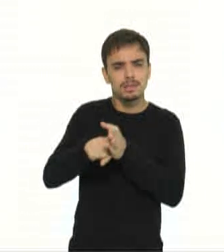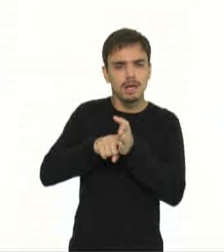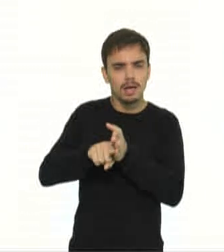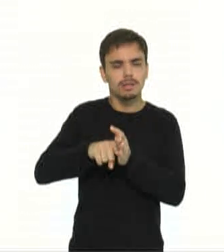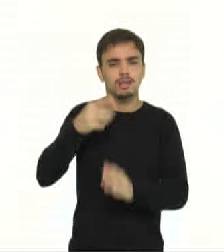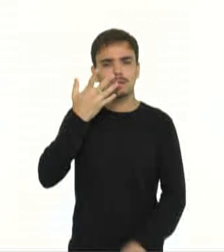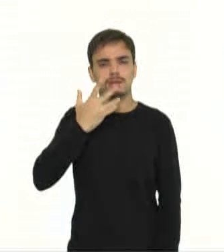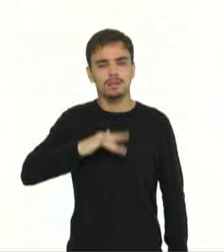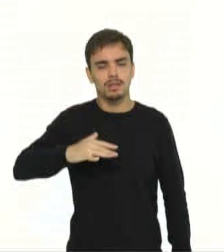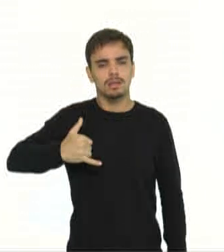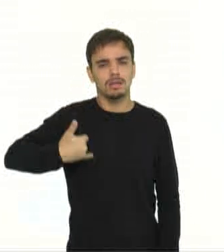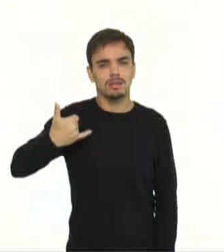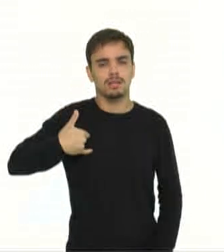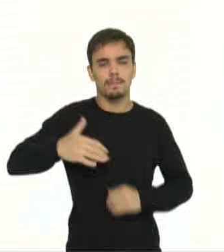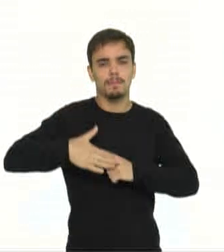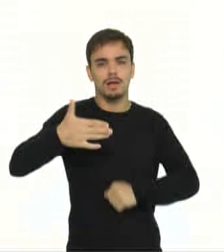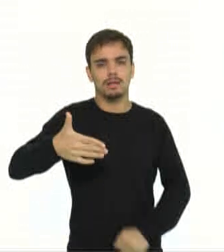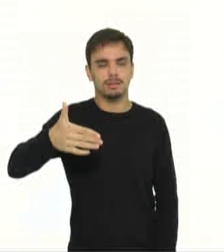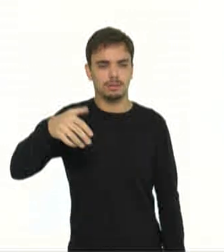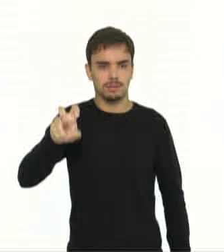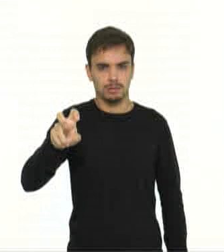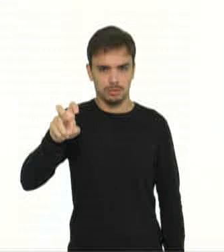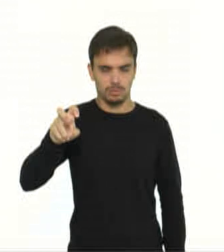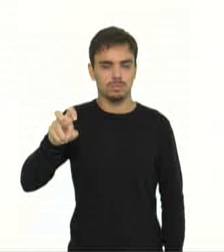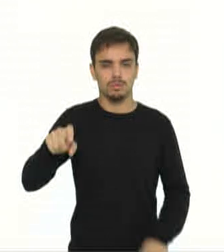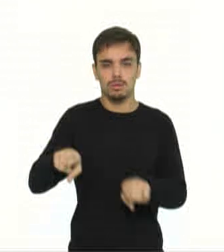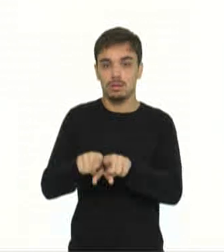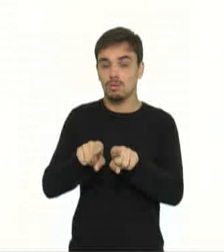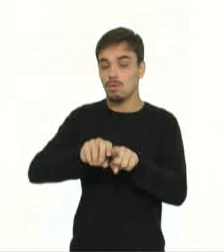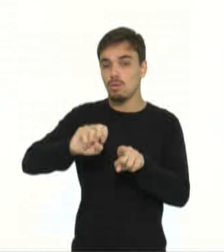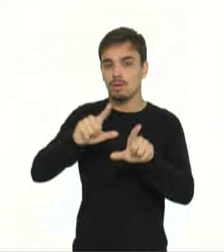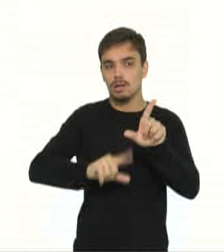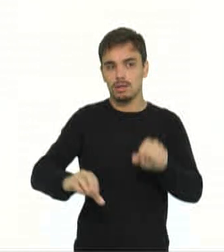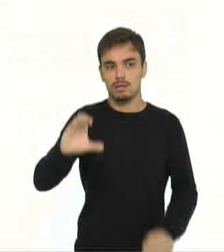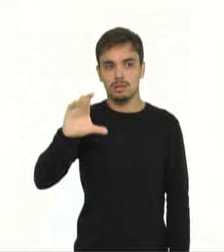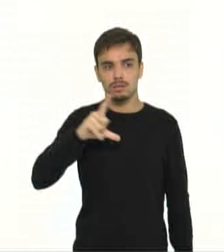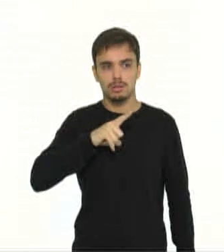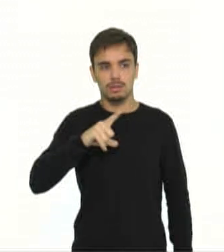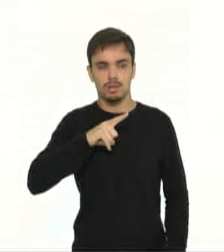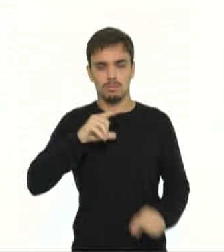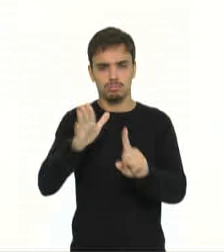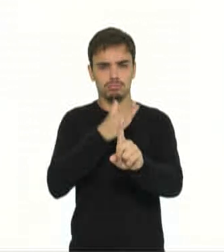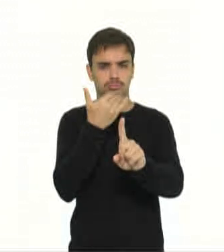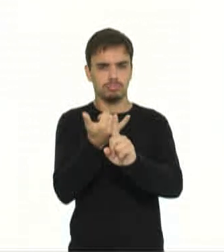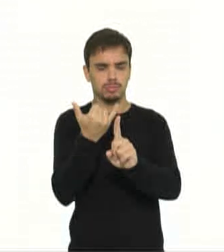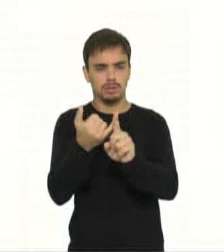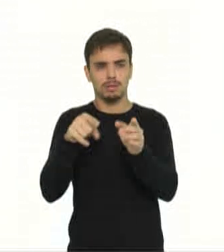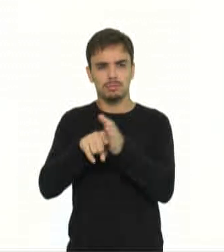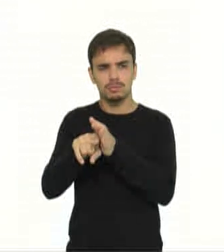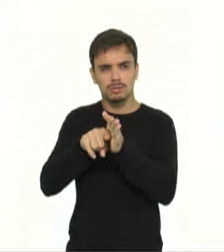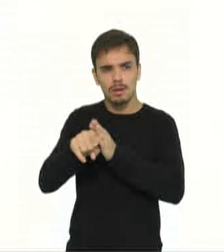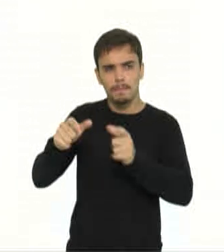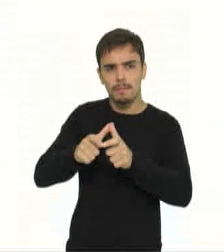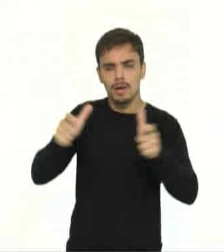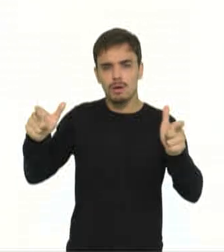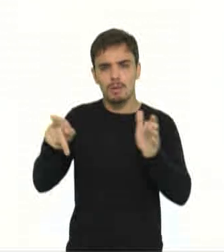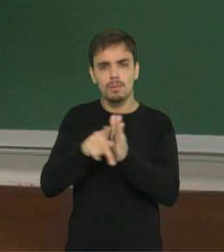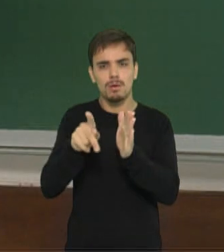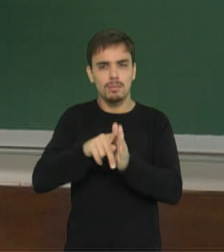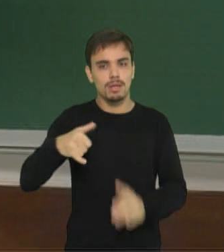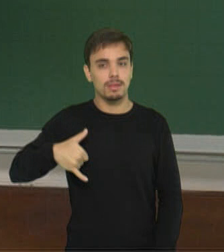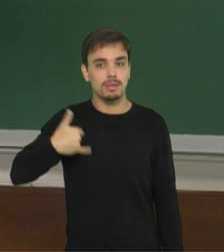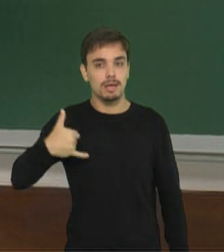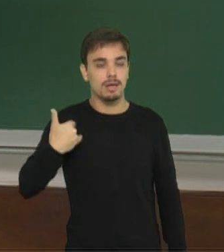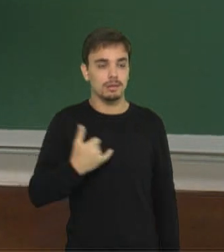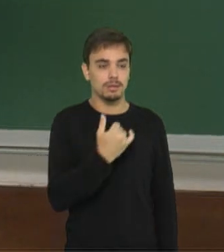anos? Ou o bullying foi identificado em maior percentual para os filhos na idade de 14 a 18 anos. Veja